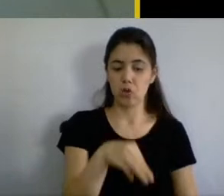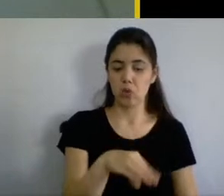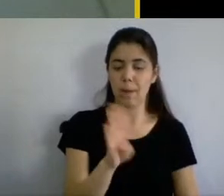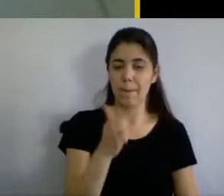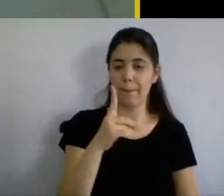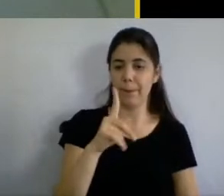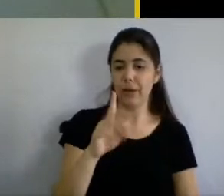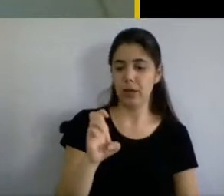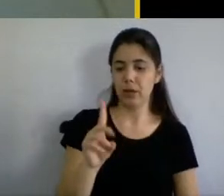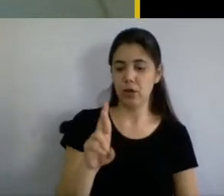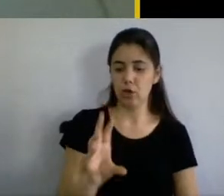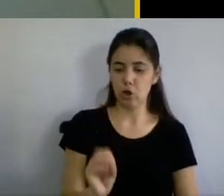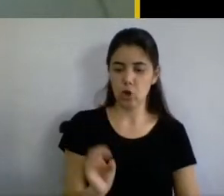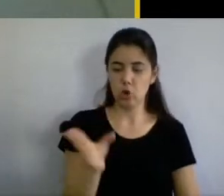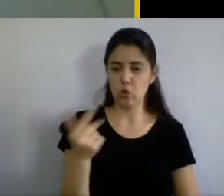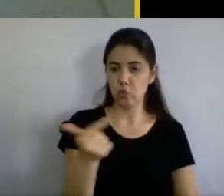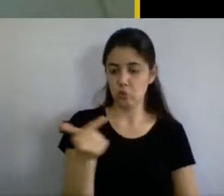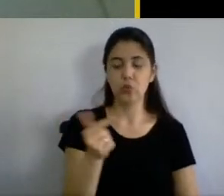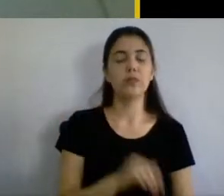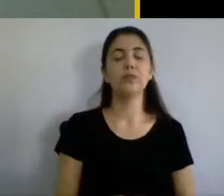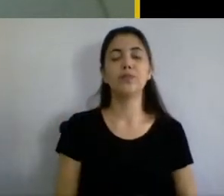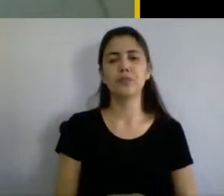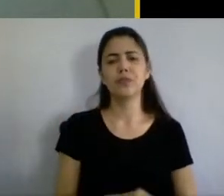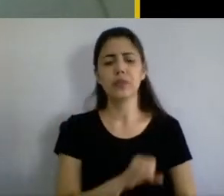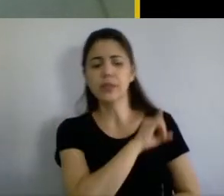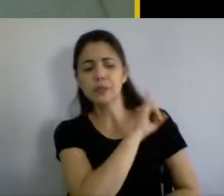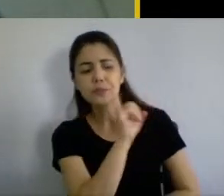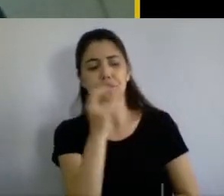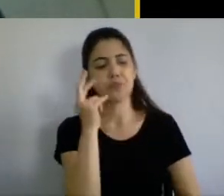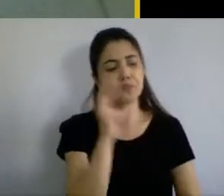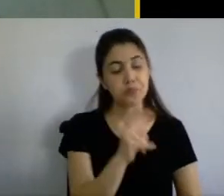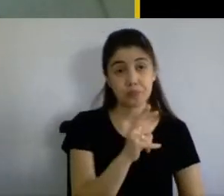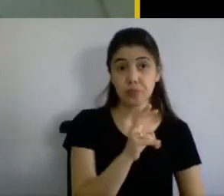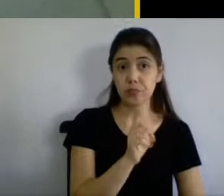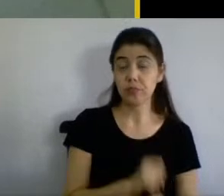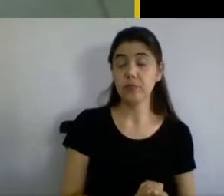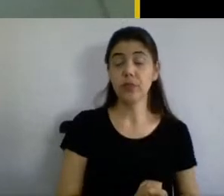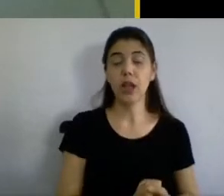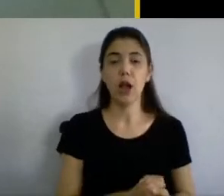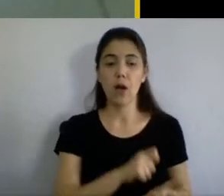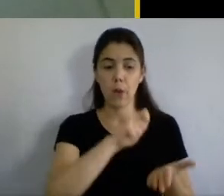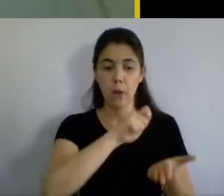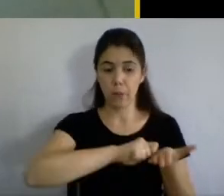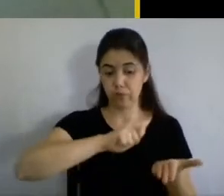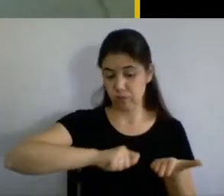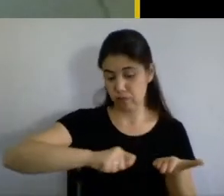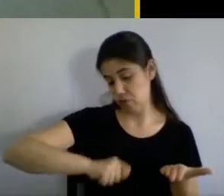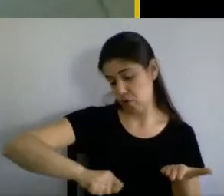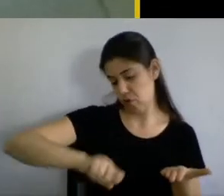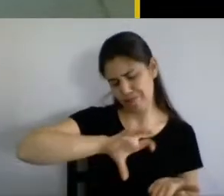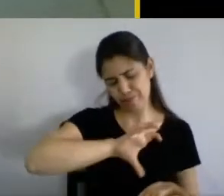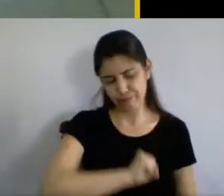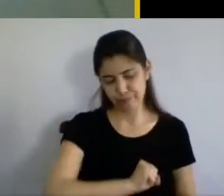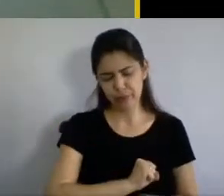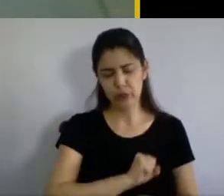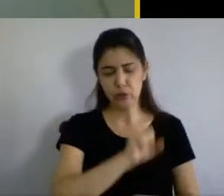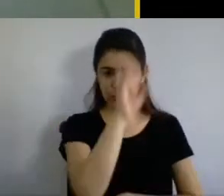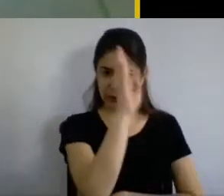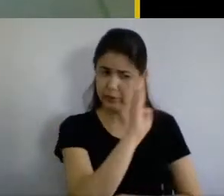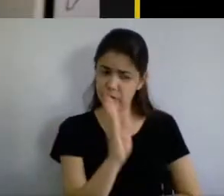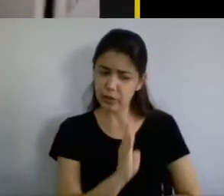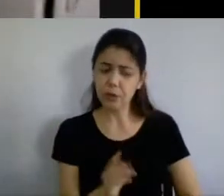autores românticos brasileiros, né, a gente consegue fazer quase análises retóricas. Né?